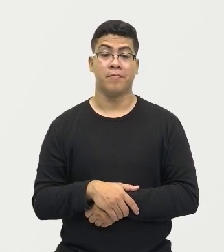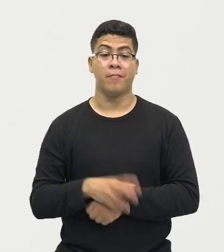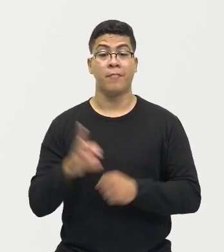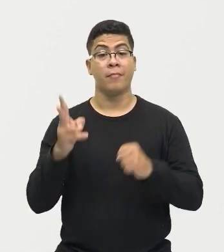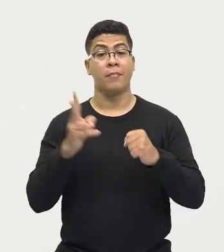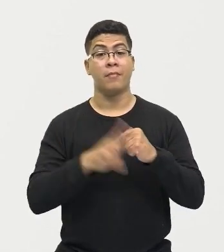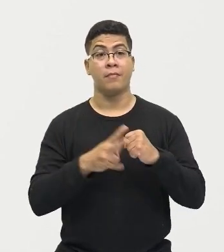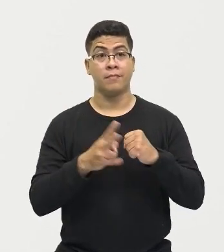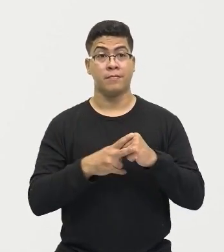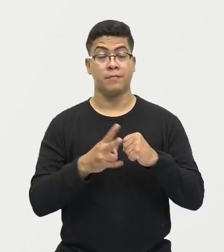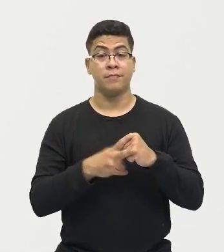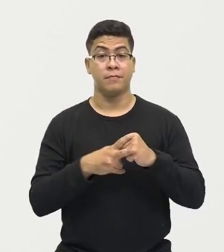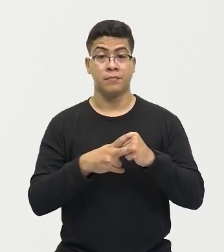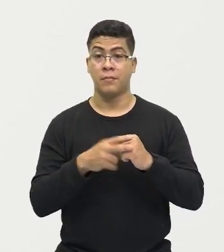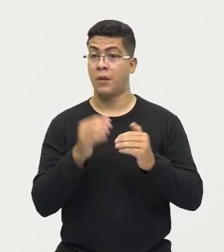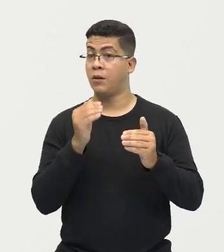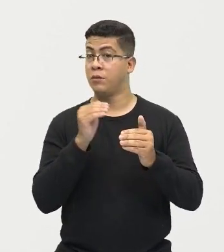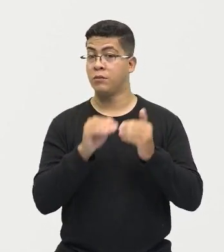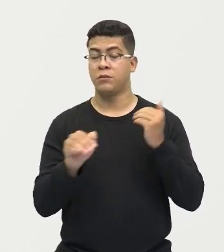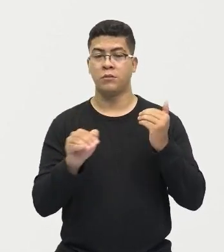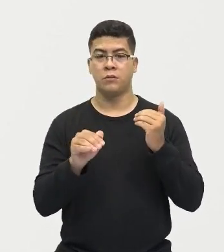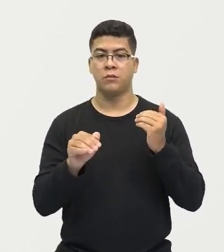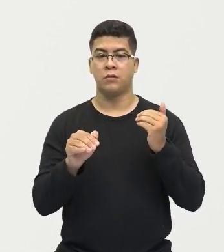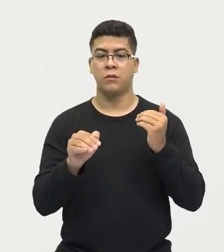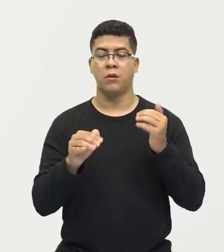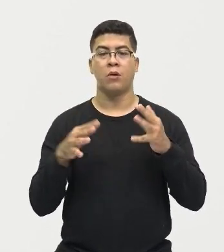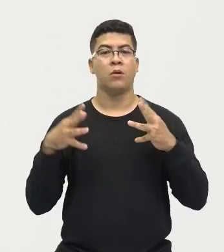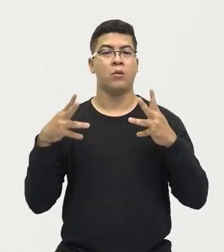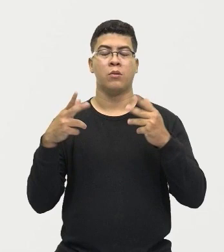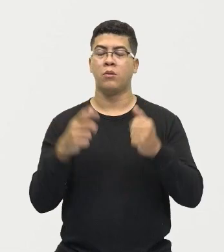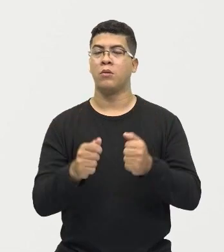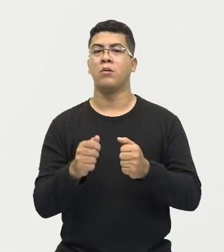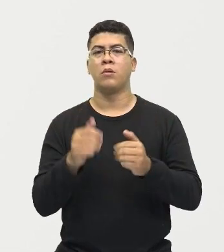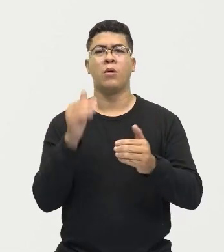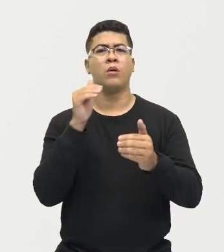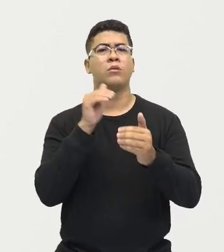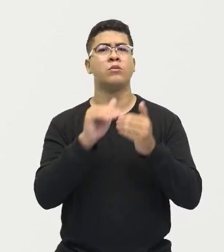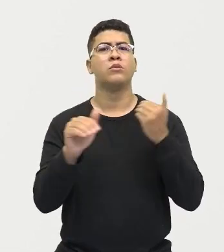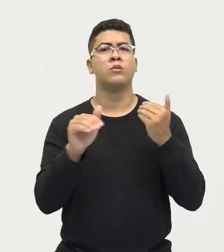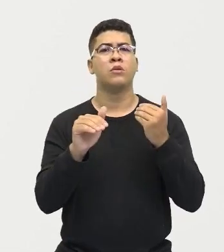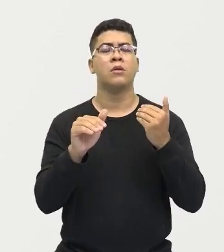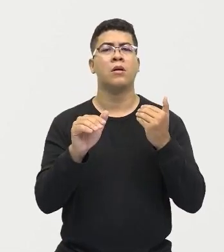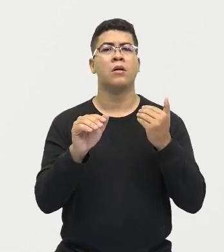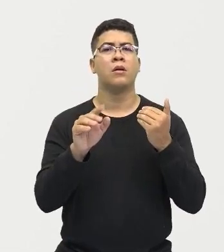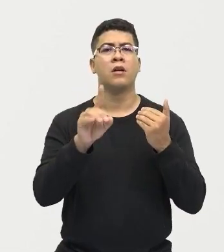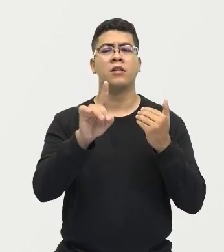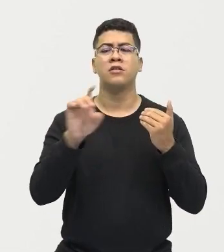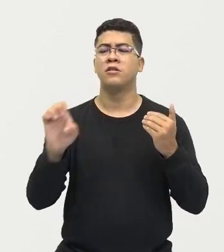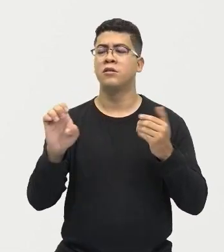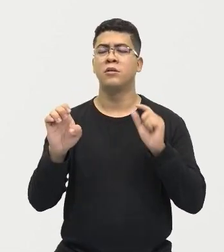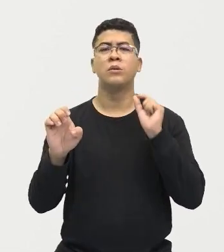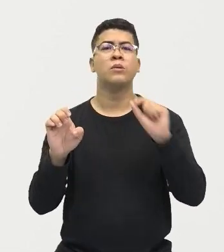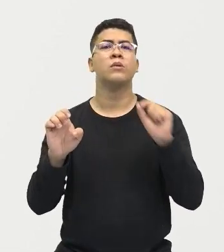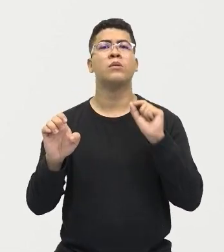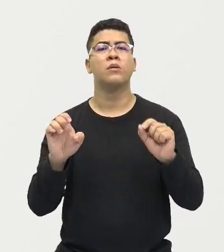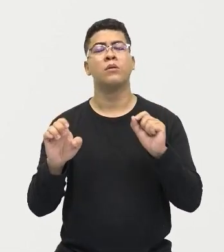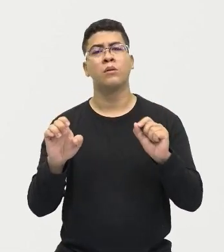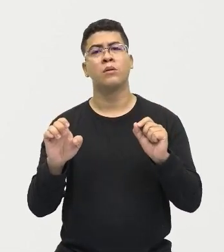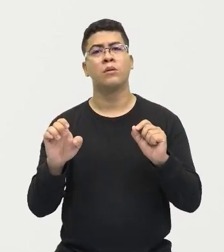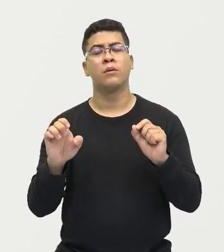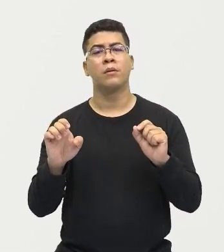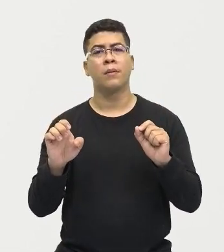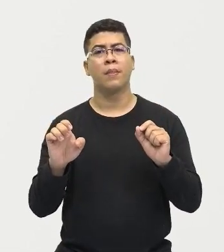verbo, discordaram. Todos os jogadores discordaram. Discordaram de. Olha o de aqui, a preposição.